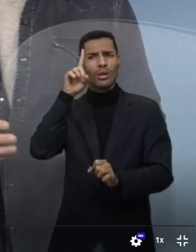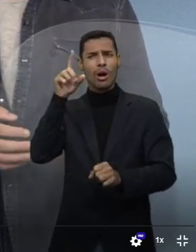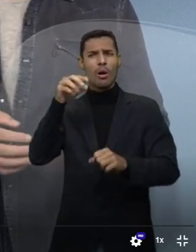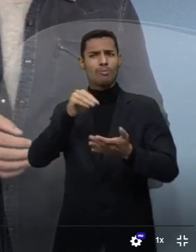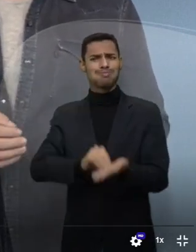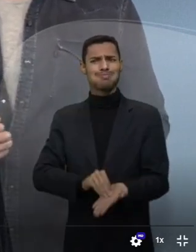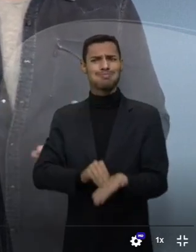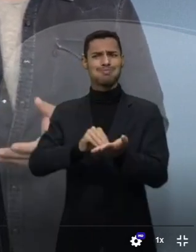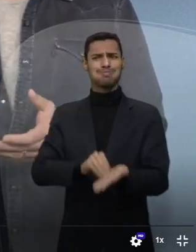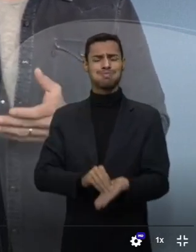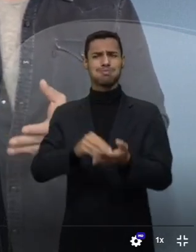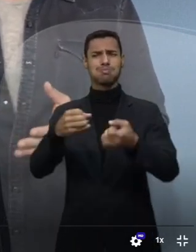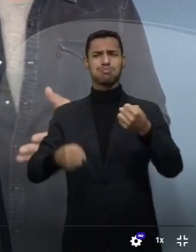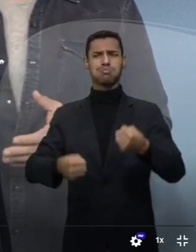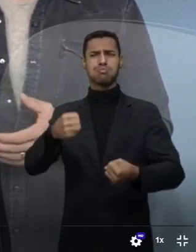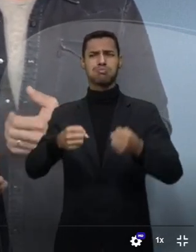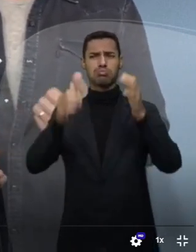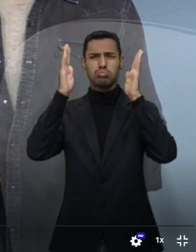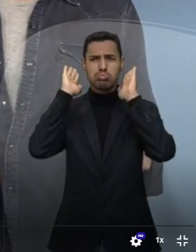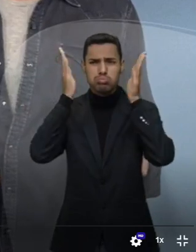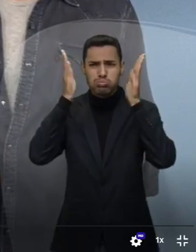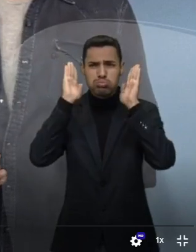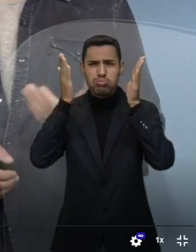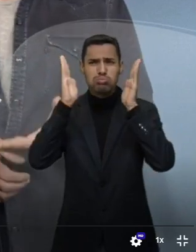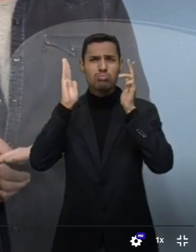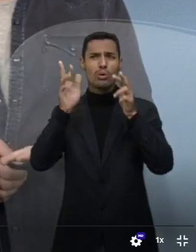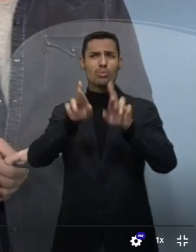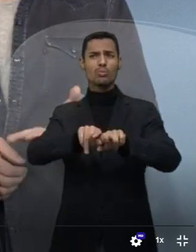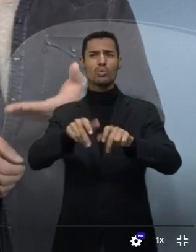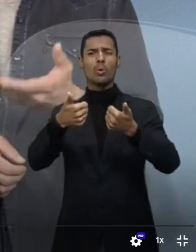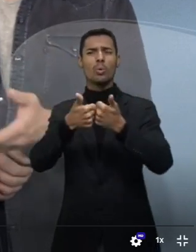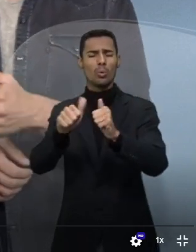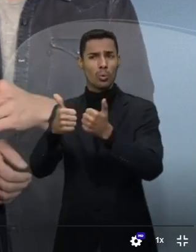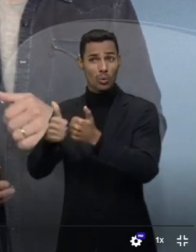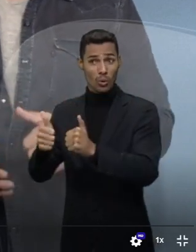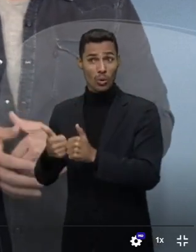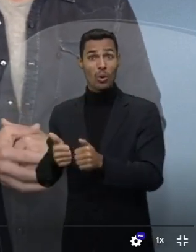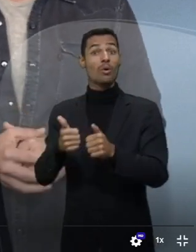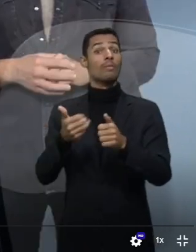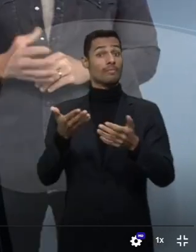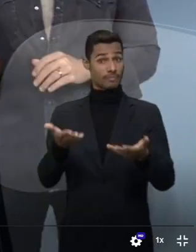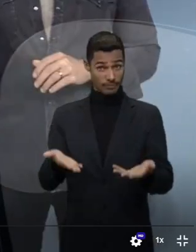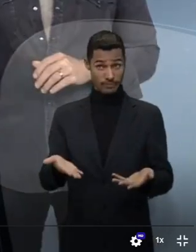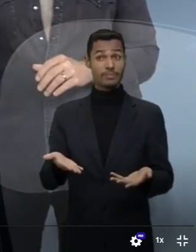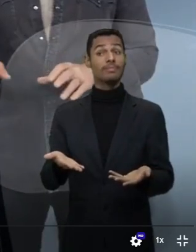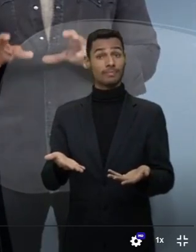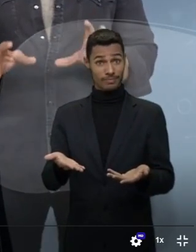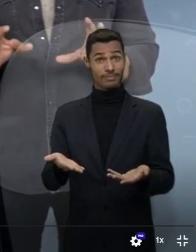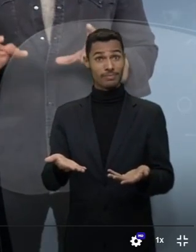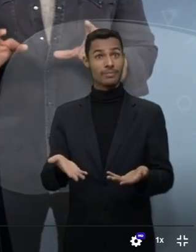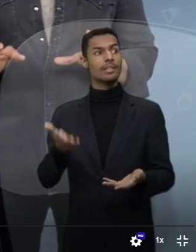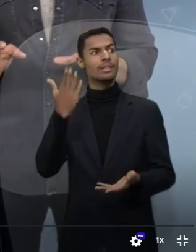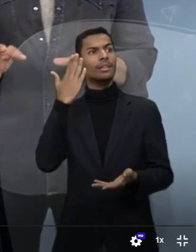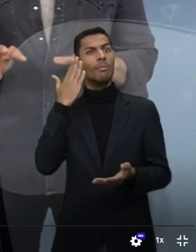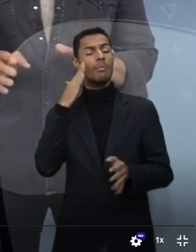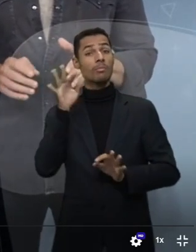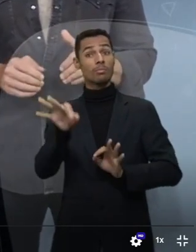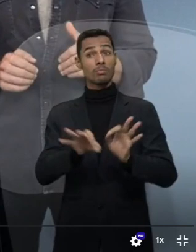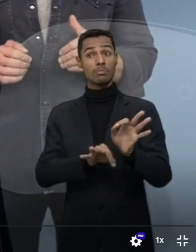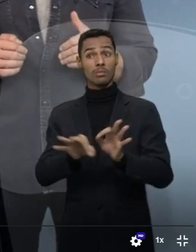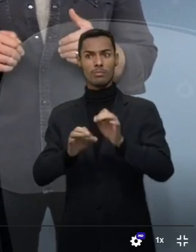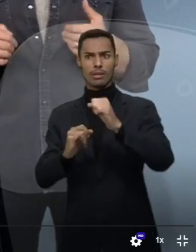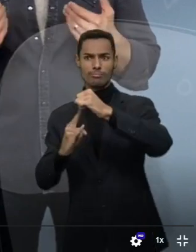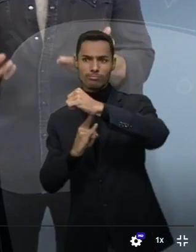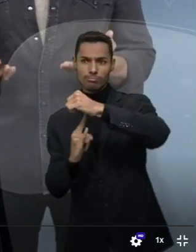cargas móveis de objetos pesados como carros, ônibus, trens e caminhões. Então, na hora de projetá-las,